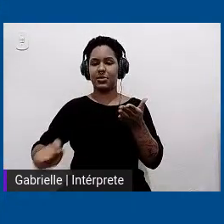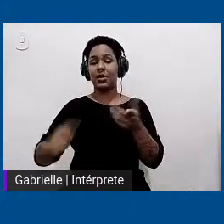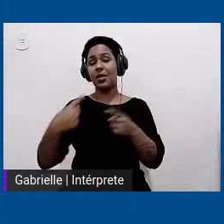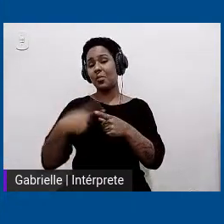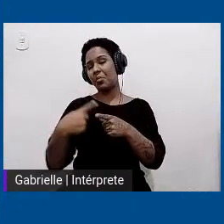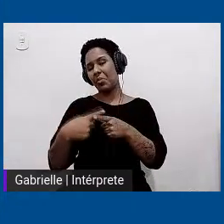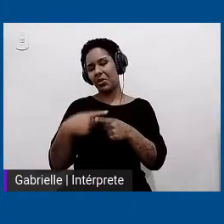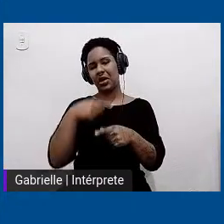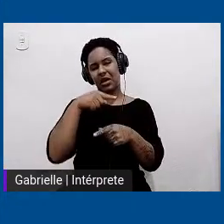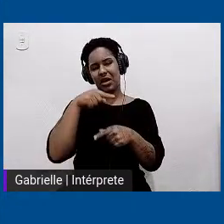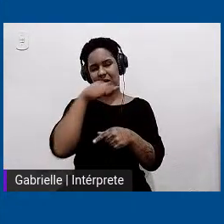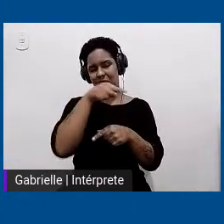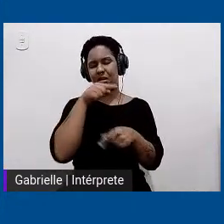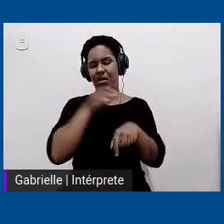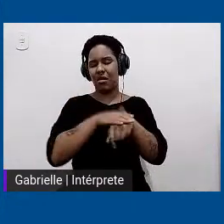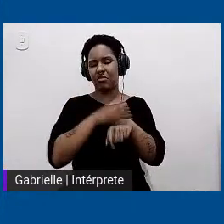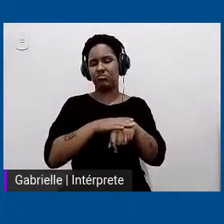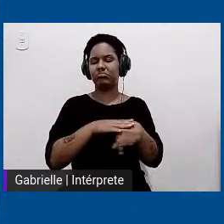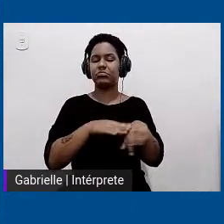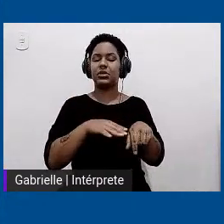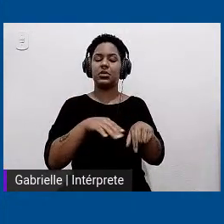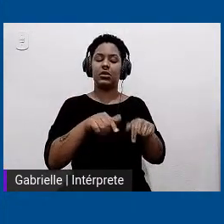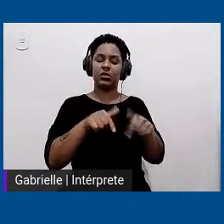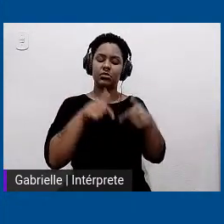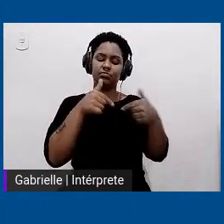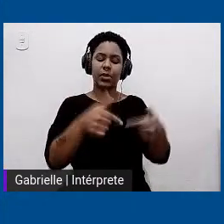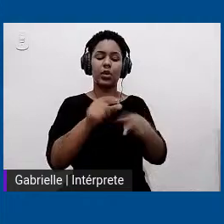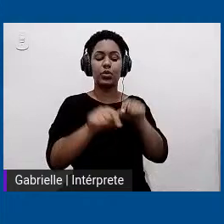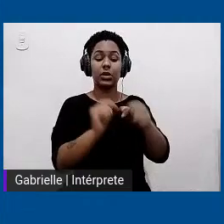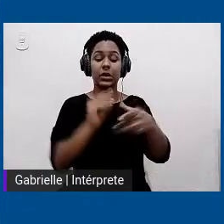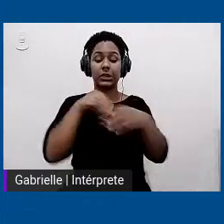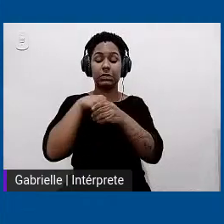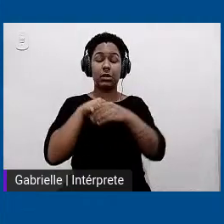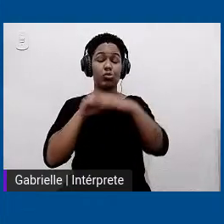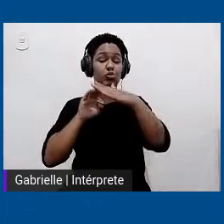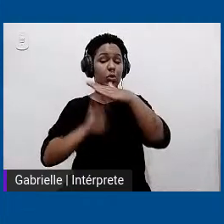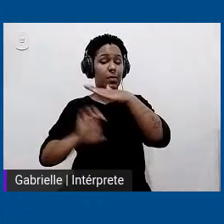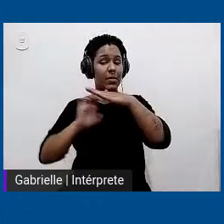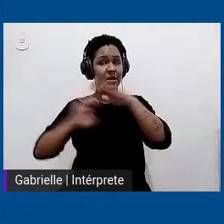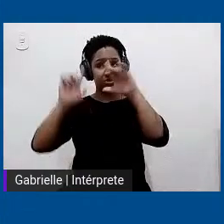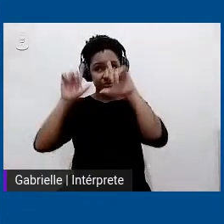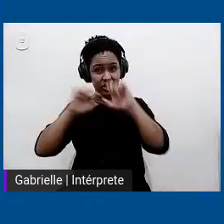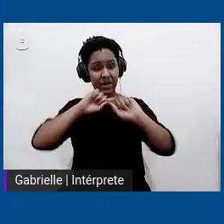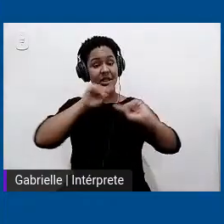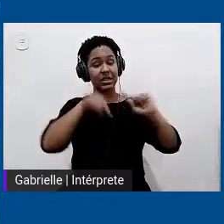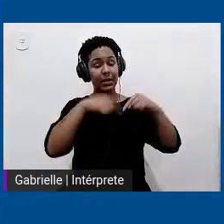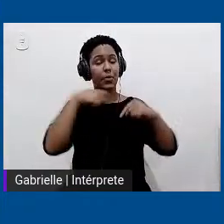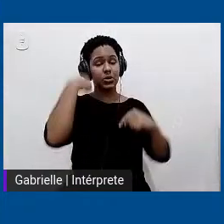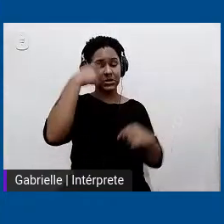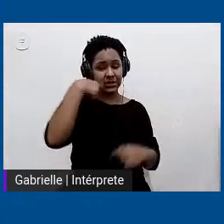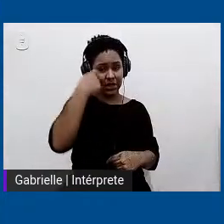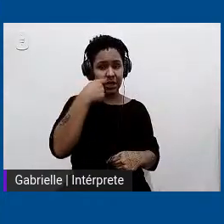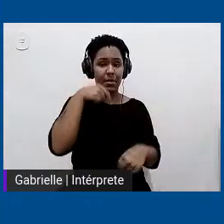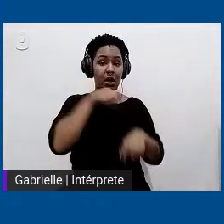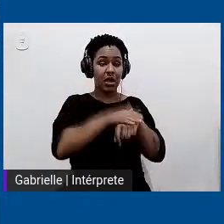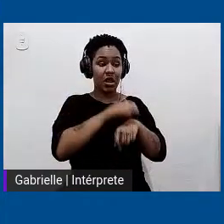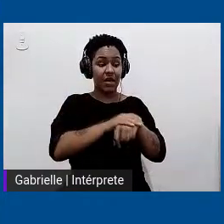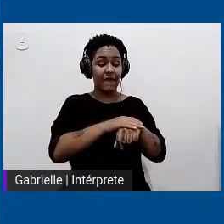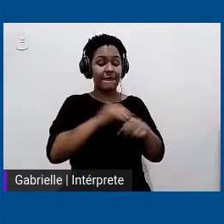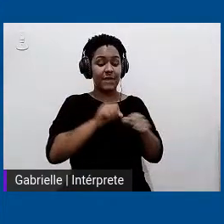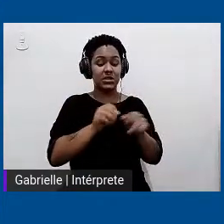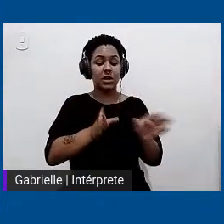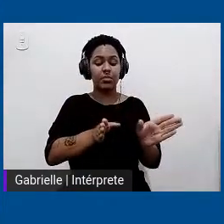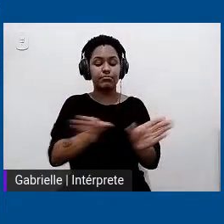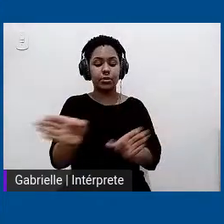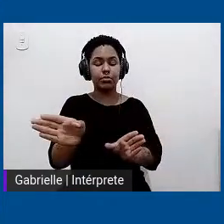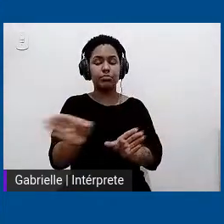fazia também na própria empresa fotográfica e depois na cinematográfica, essa mediação